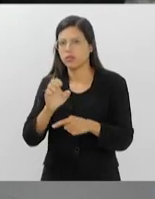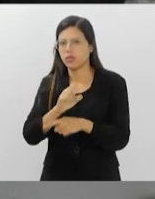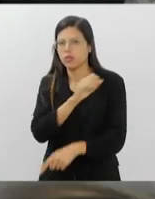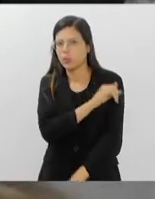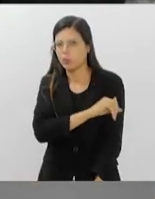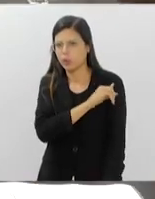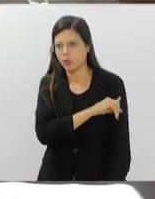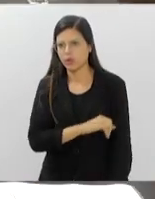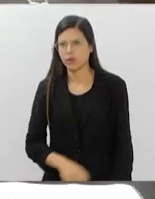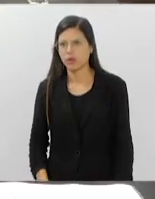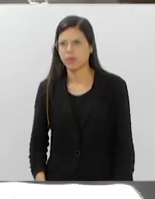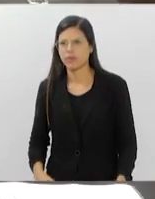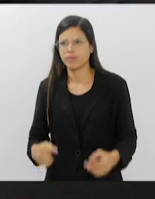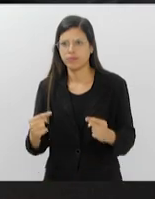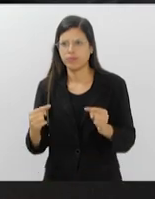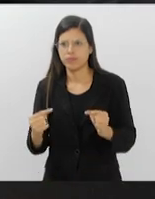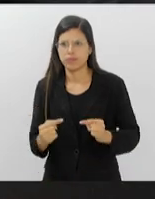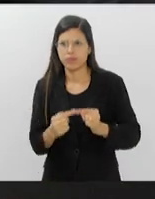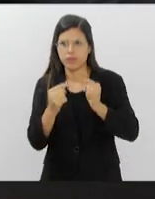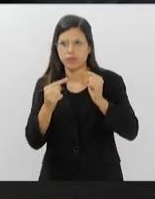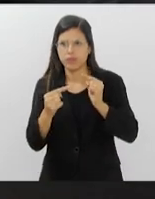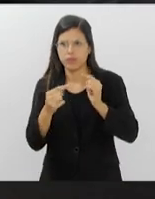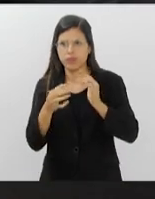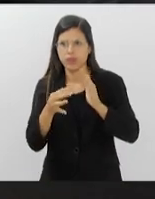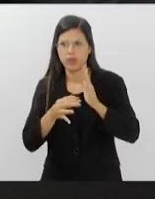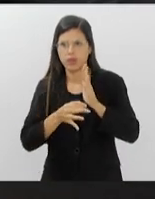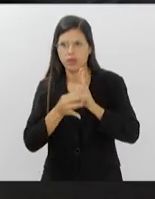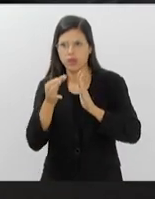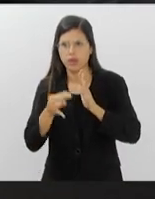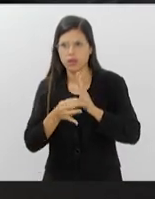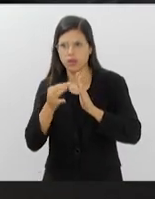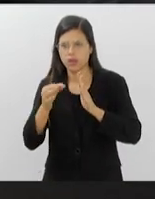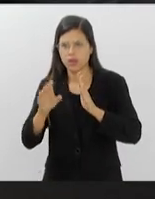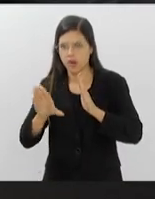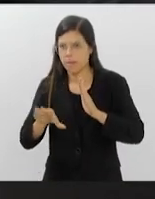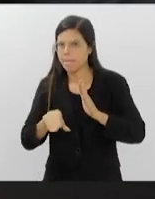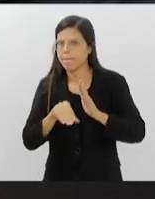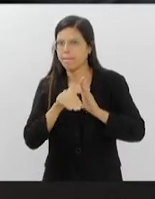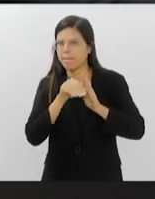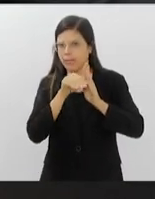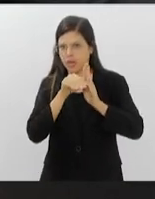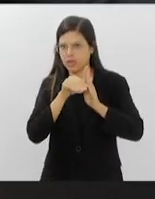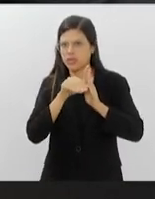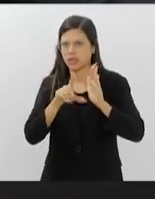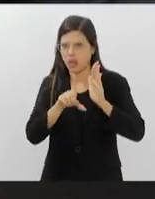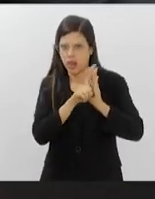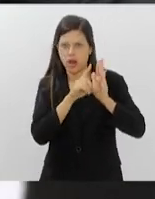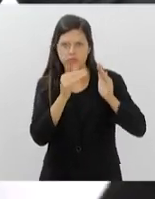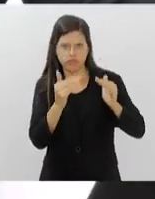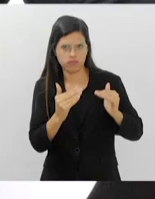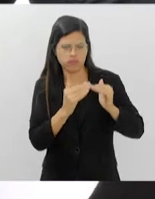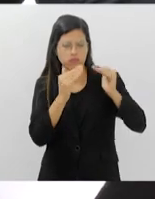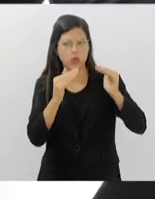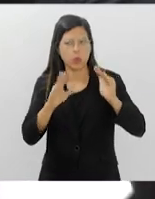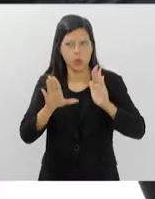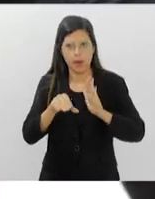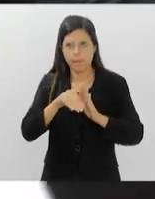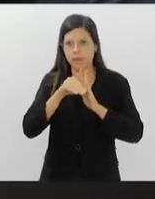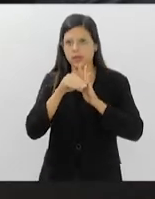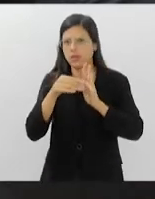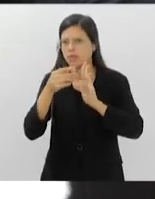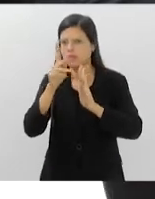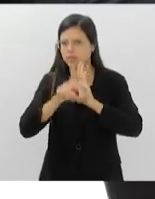é legalidade com emendas no plural, porque foram três emendas, o projeto foi